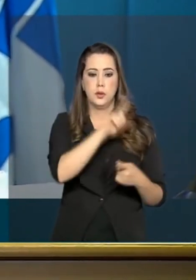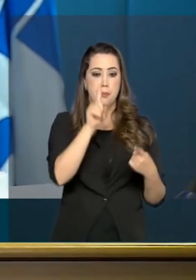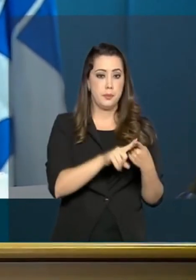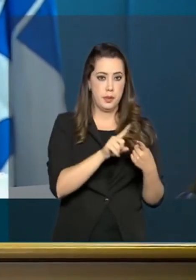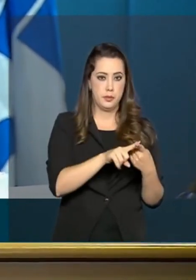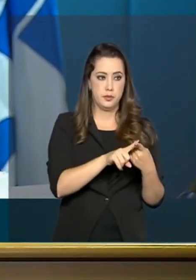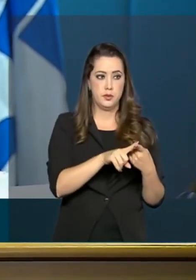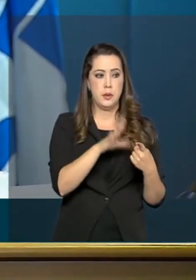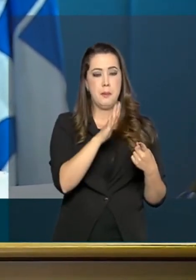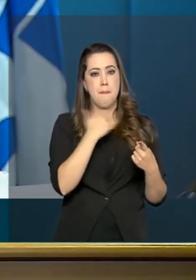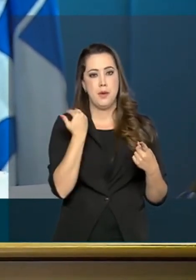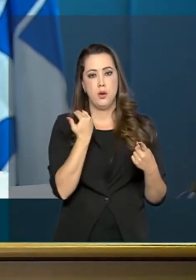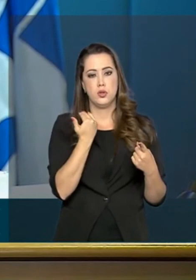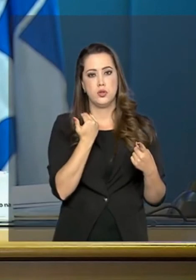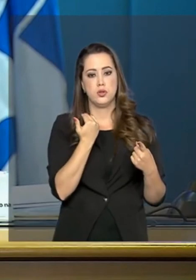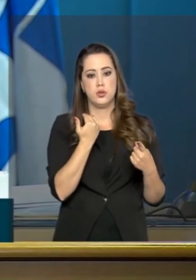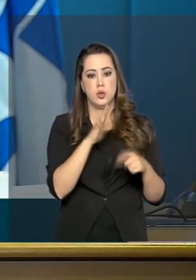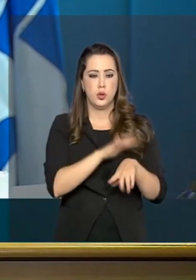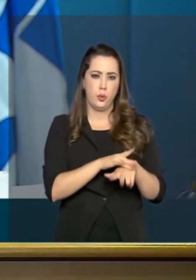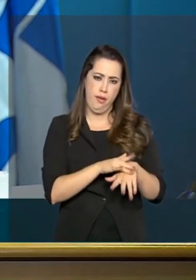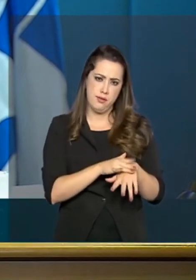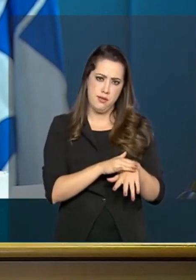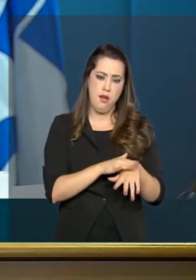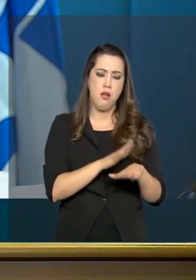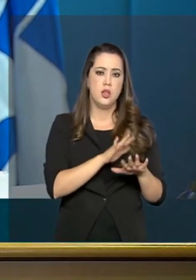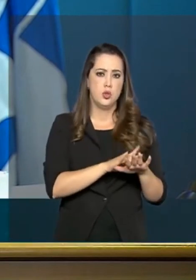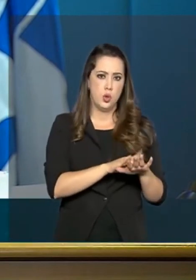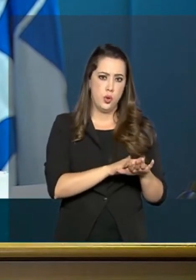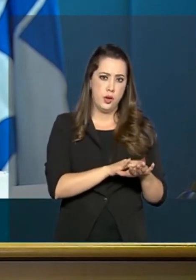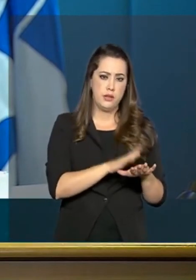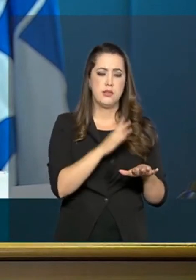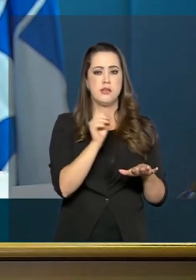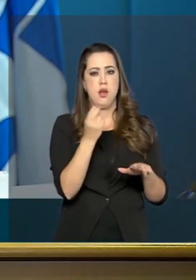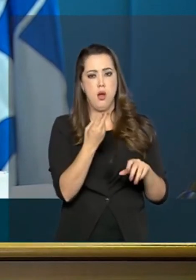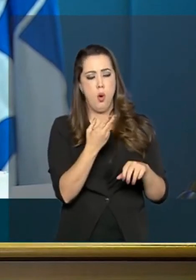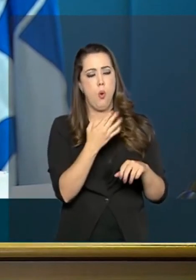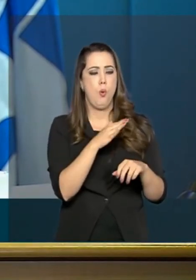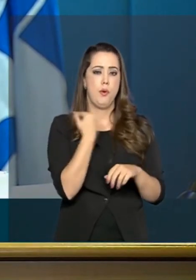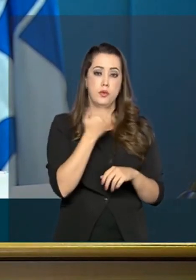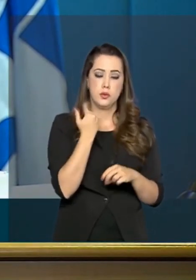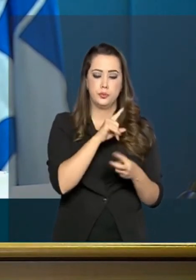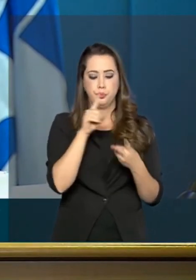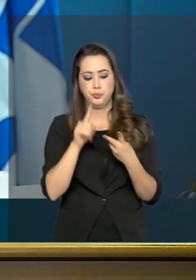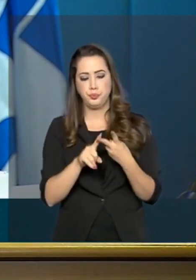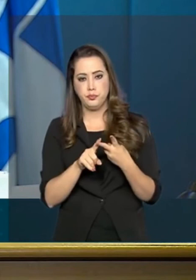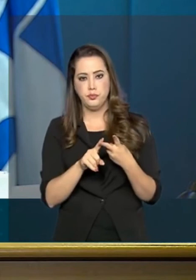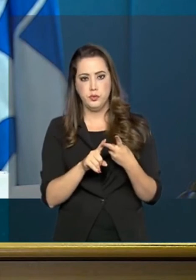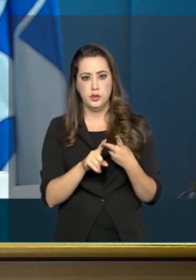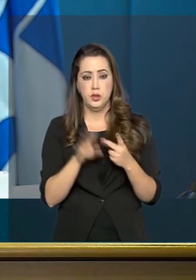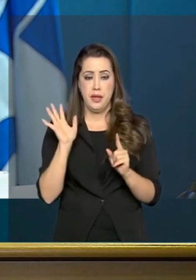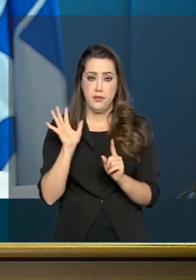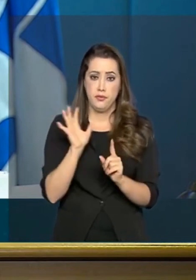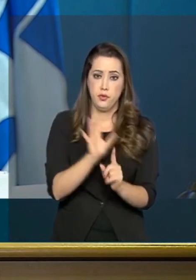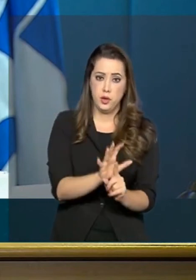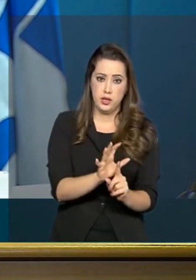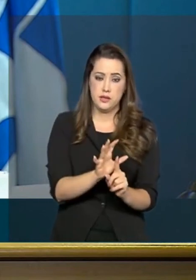respeito à mortalidade, o adoecimento, que a gente chama de morbidade, ligados à própria doença. A segunda onda é o impacto